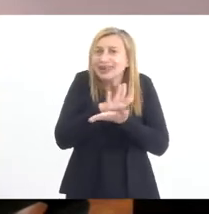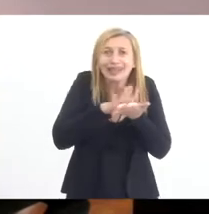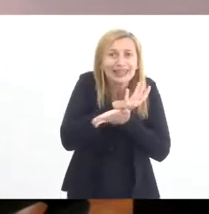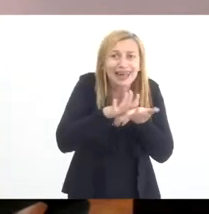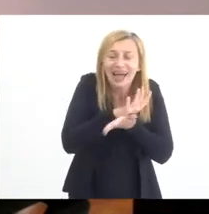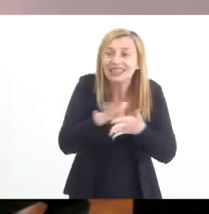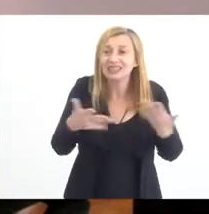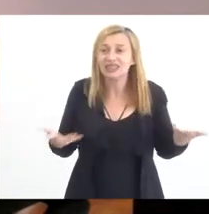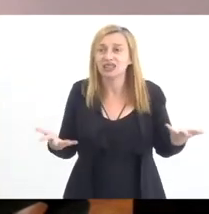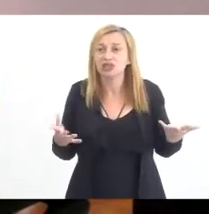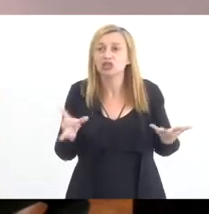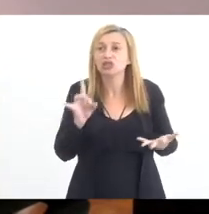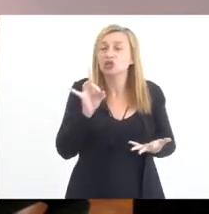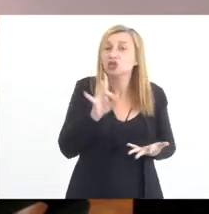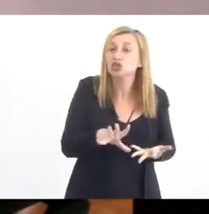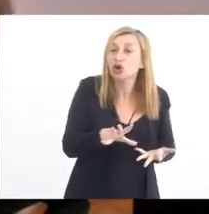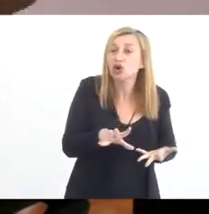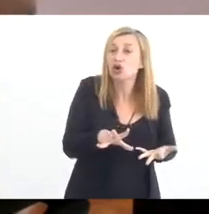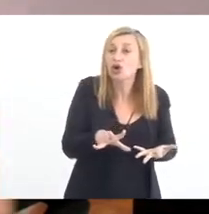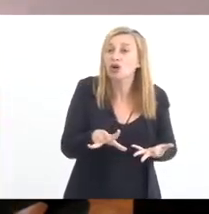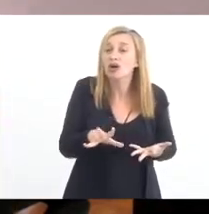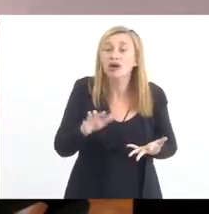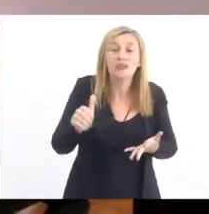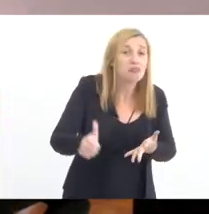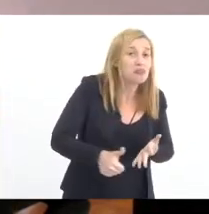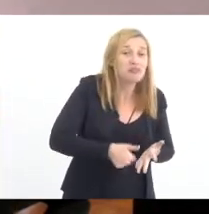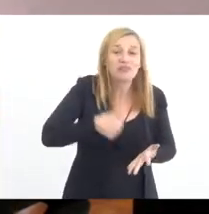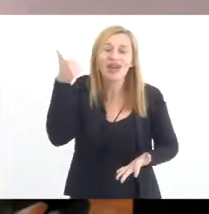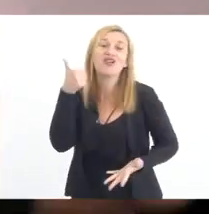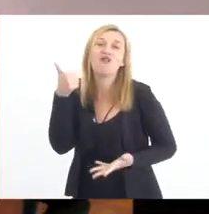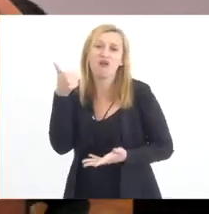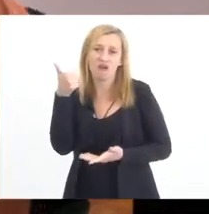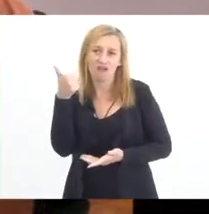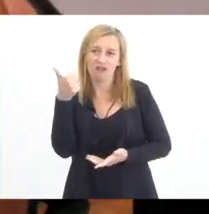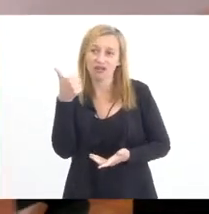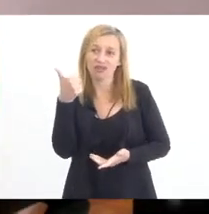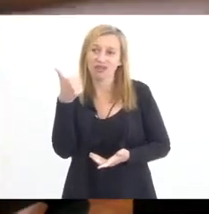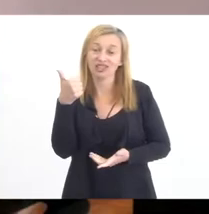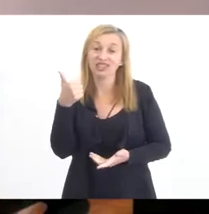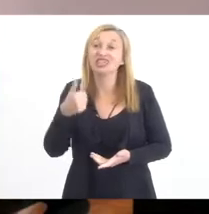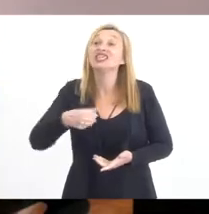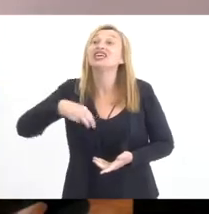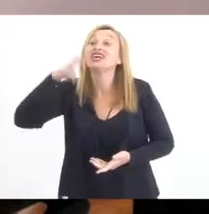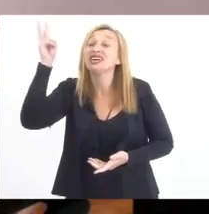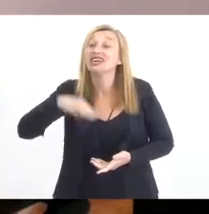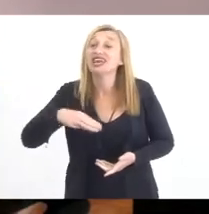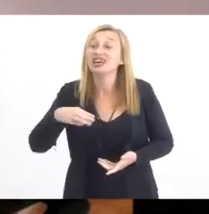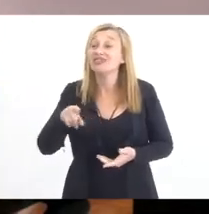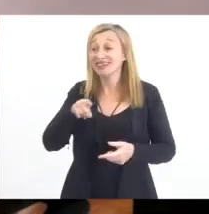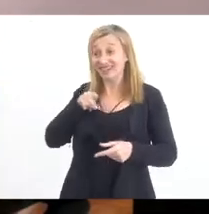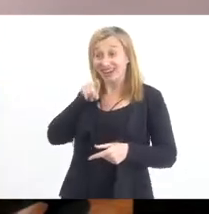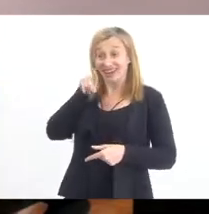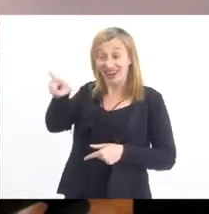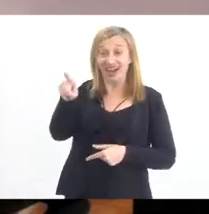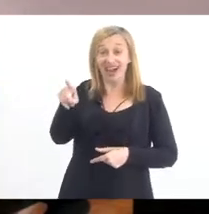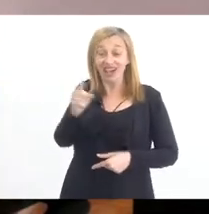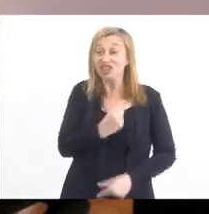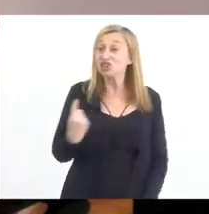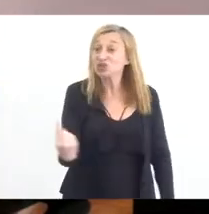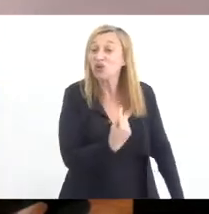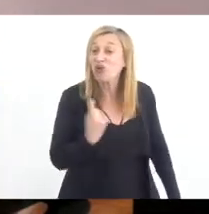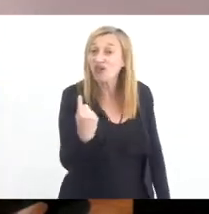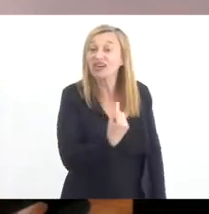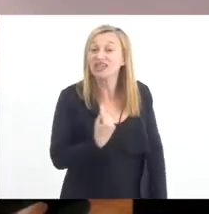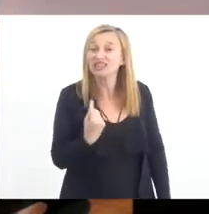que tem é simplesmente ser melhor. E quem vai estar lá? Seremos nós. Quer colocar